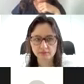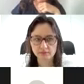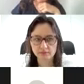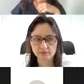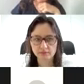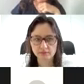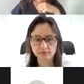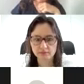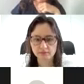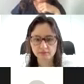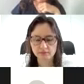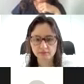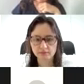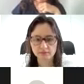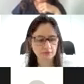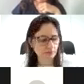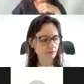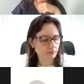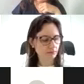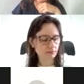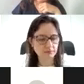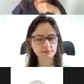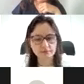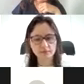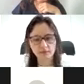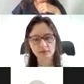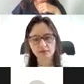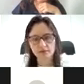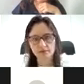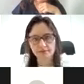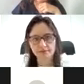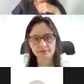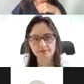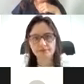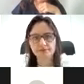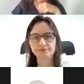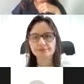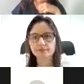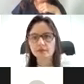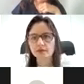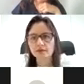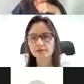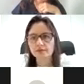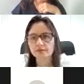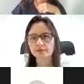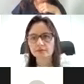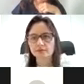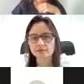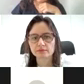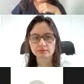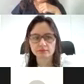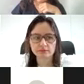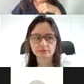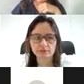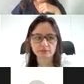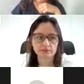toda. Vê se você consegue, mais à direita, bem no cantinho mesmo. Eu só vendo a página do PDF, só.